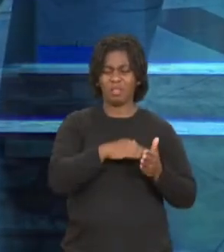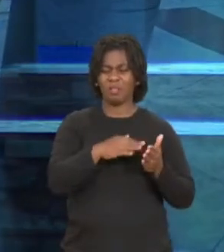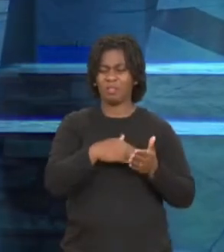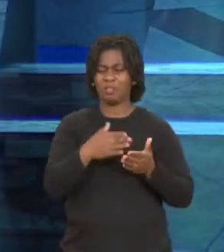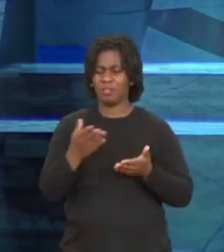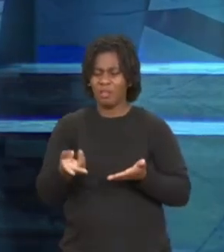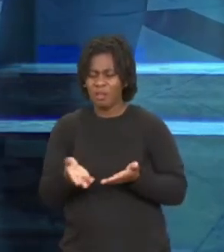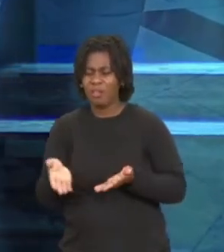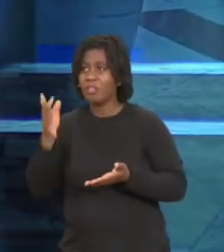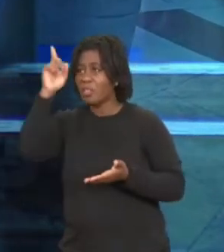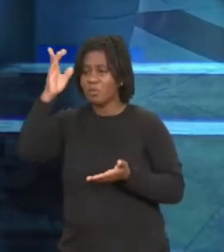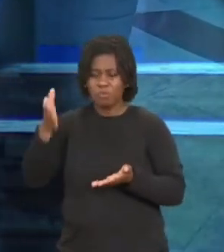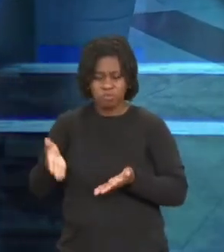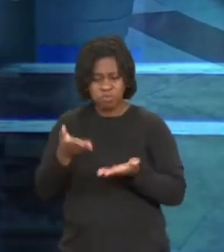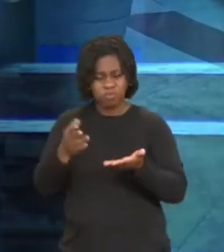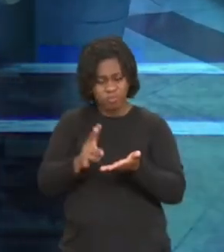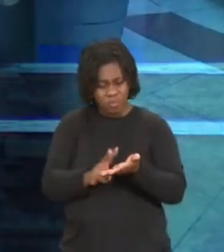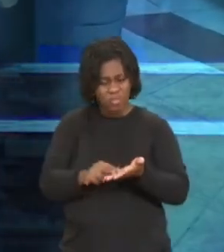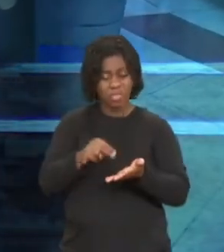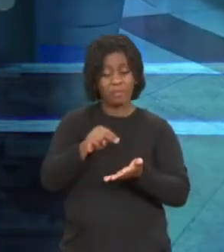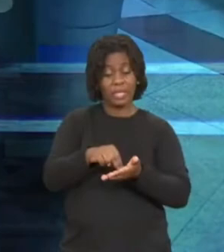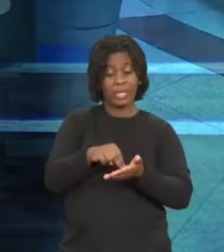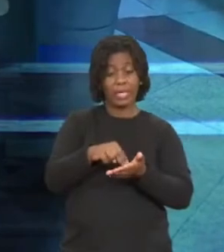Talvez você caiu de novo.